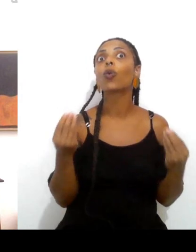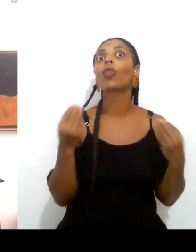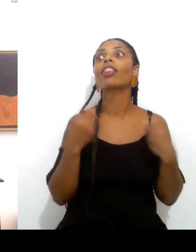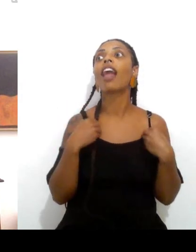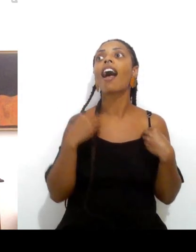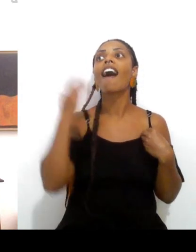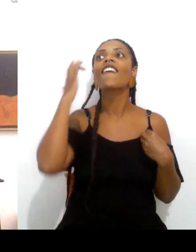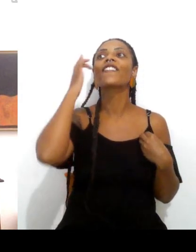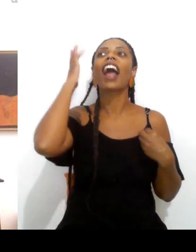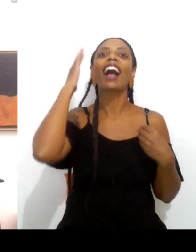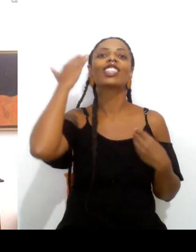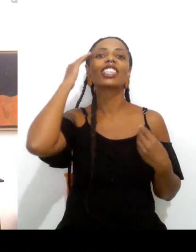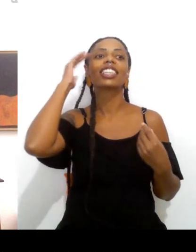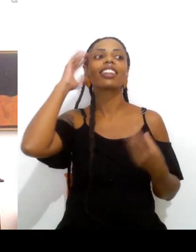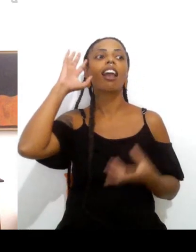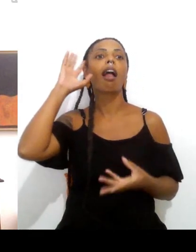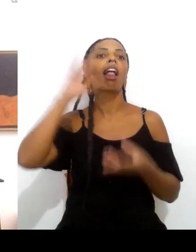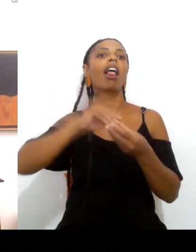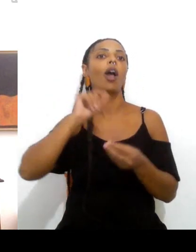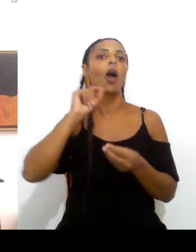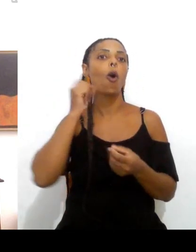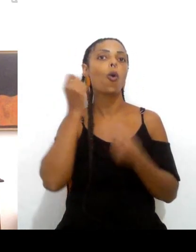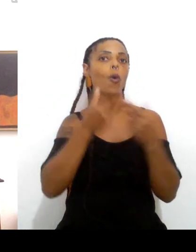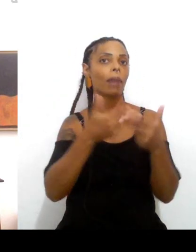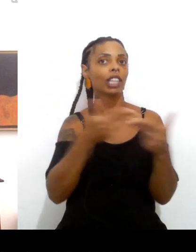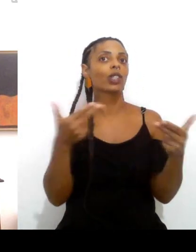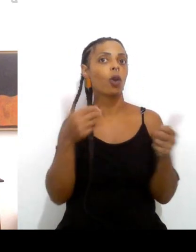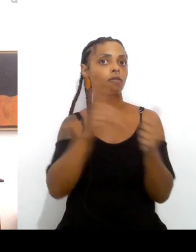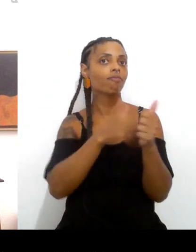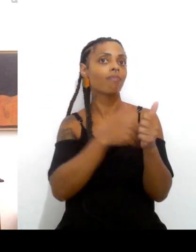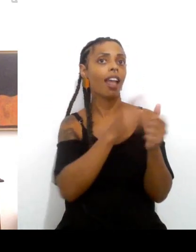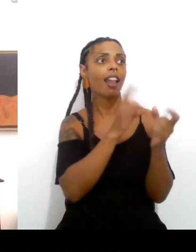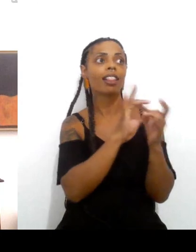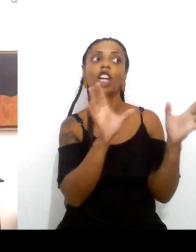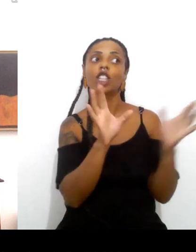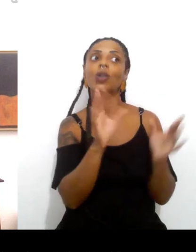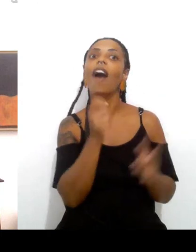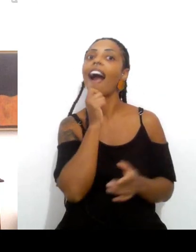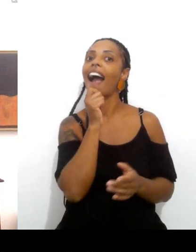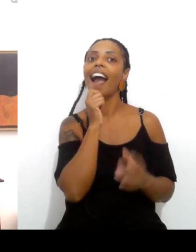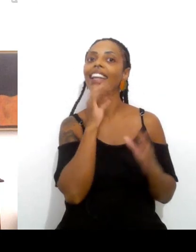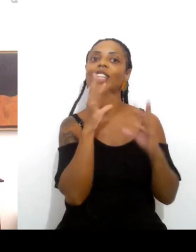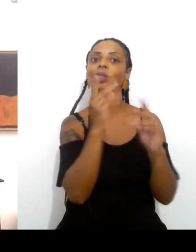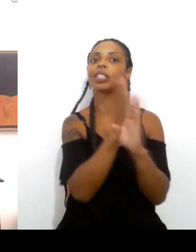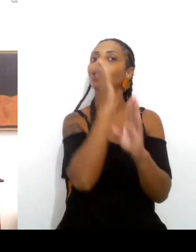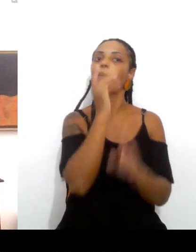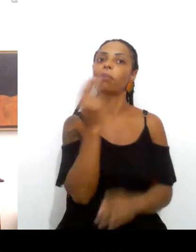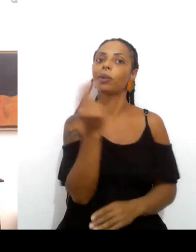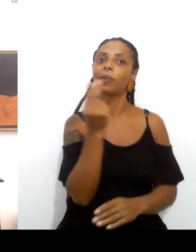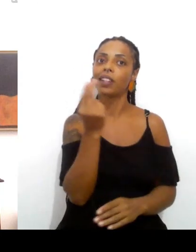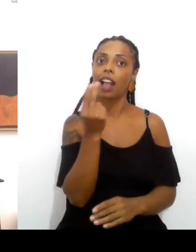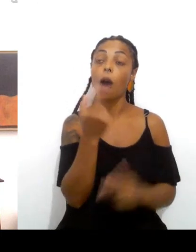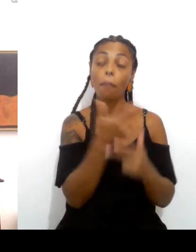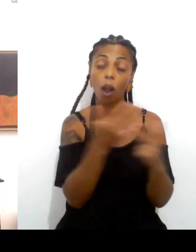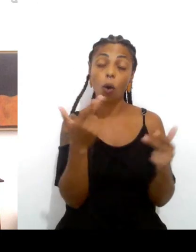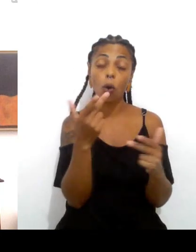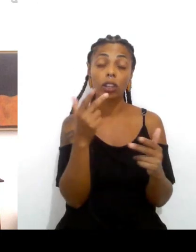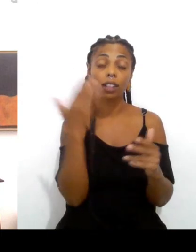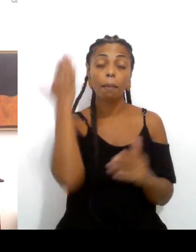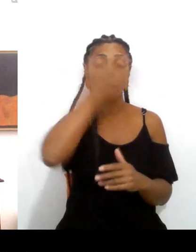decifrar alguns desses enigmas que ele deixou um sinal da sua grandeza